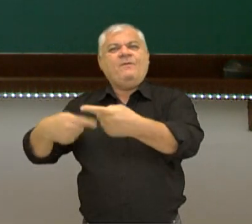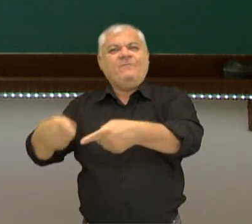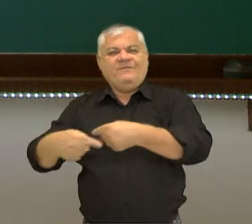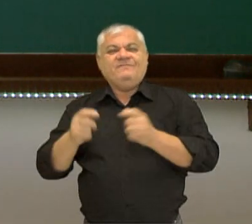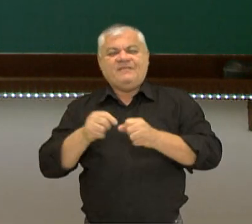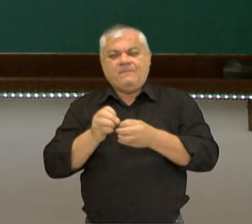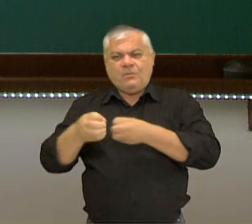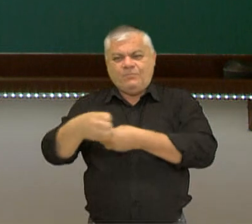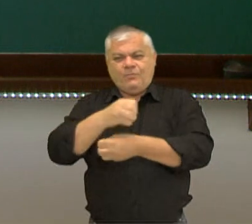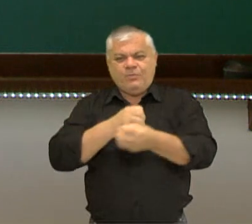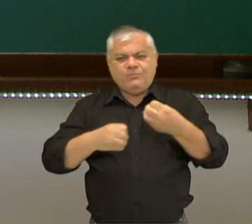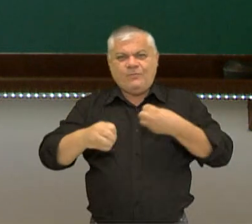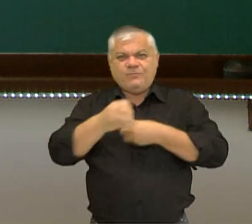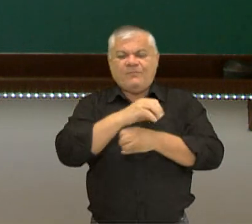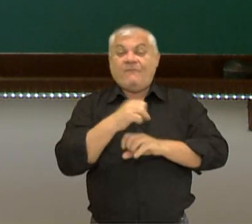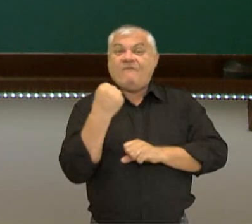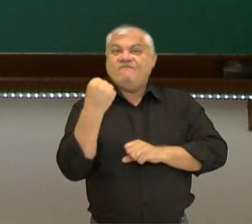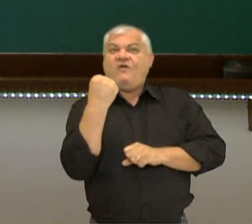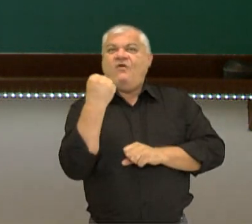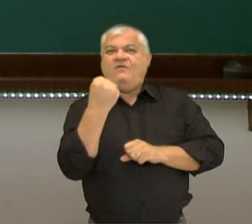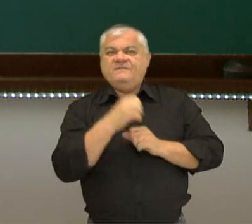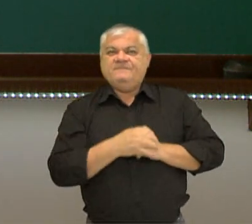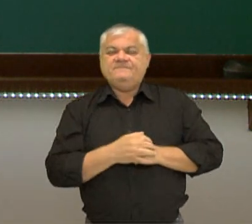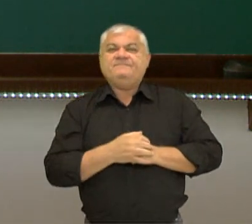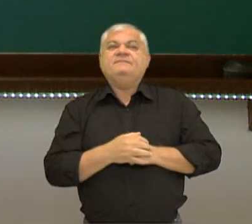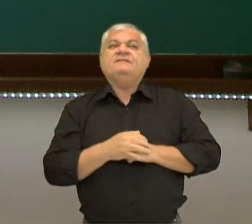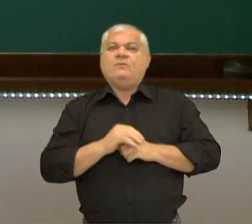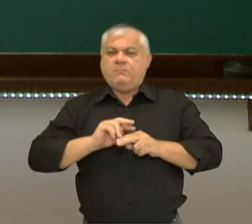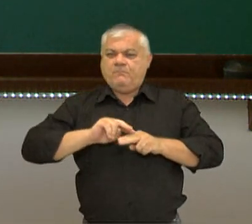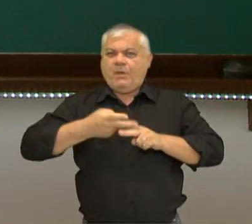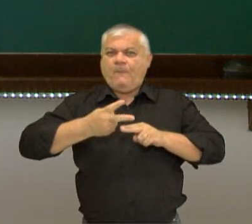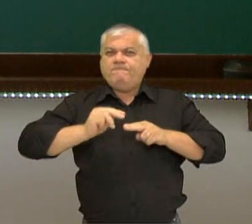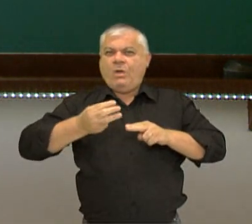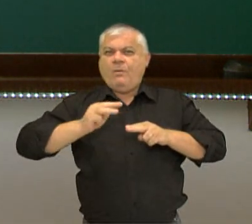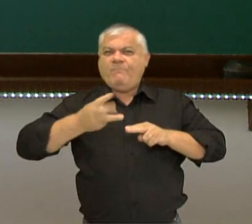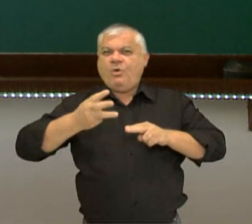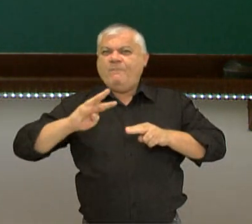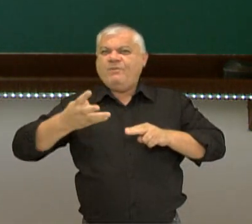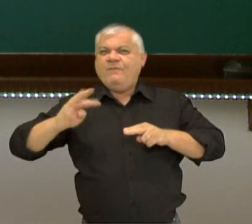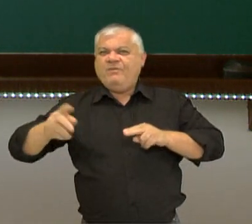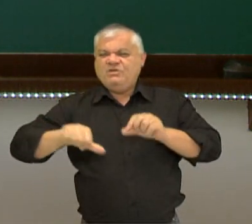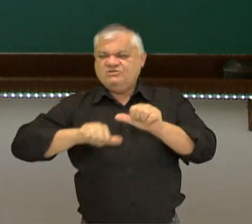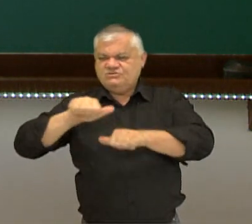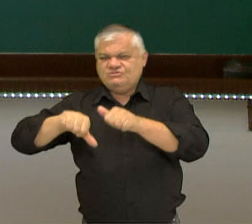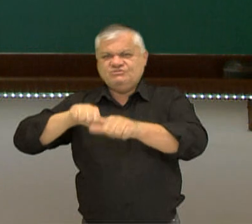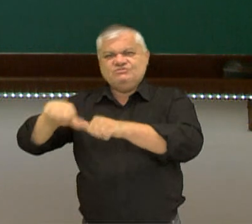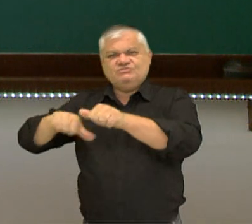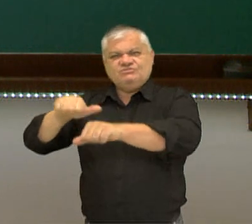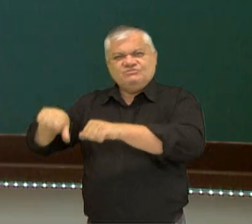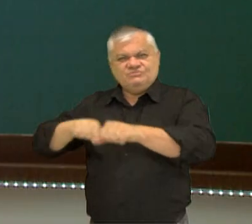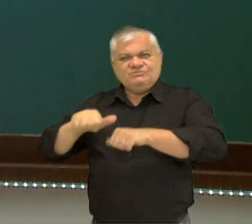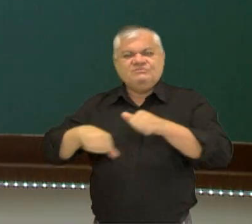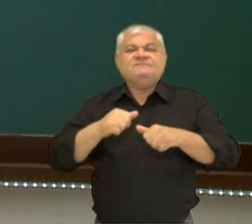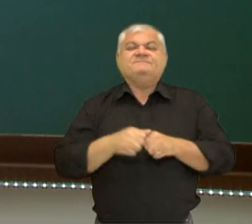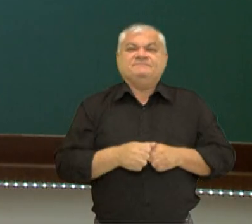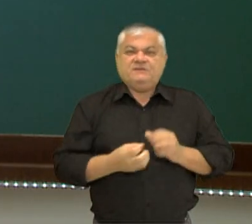os outros novos vírus formados e vai fazer com que novas variantes do vírus